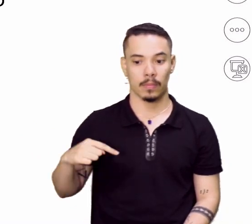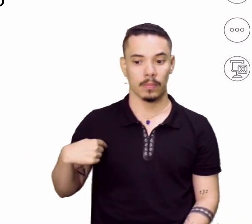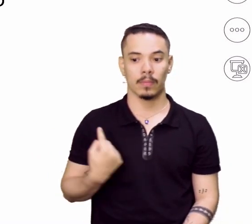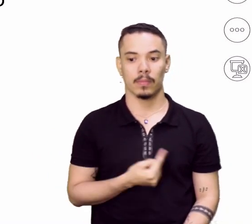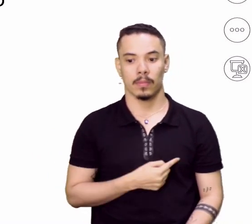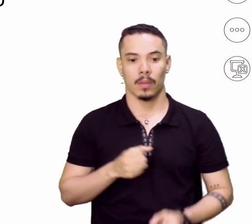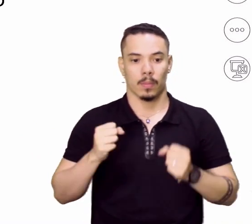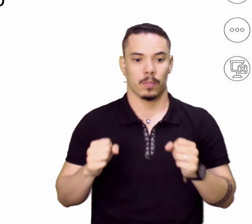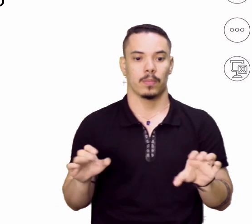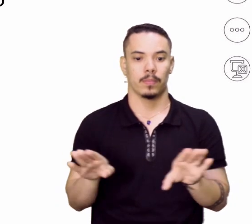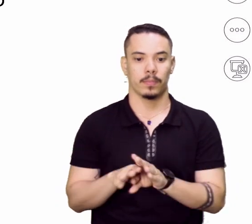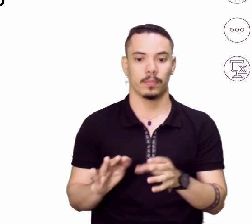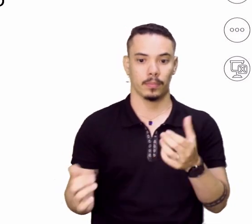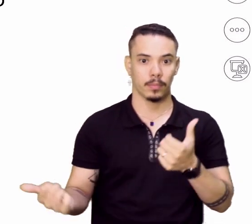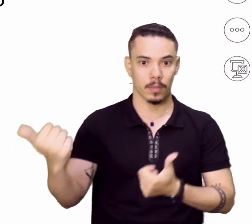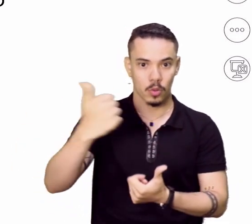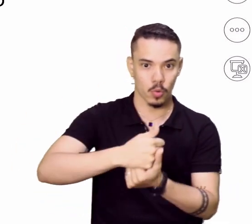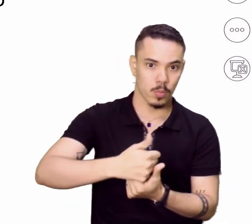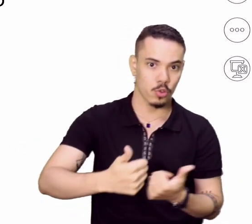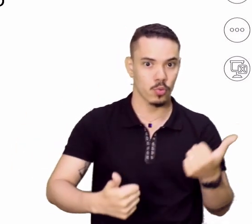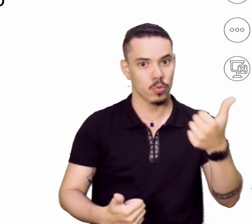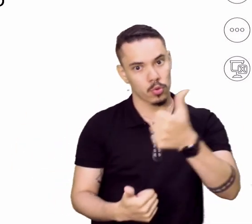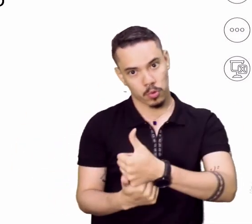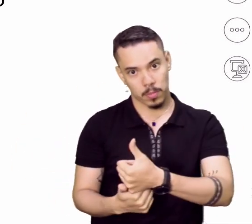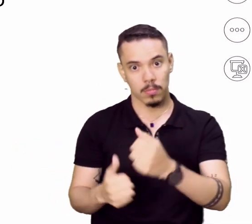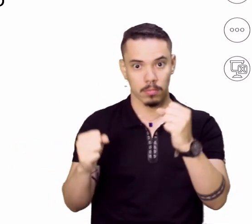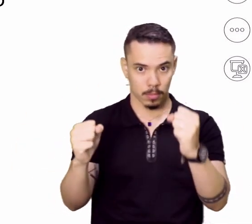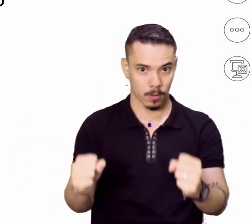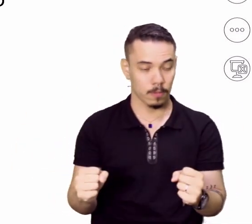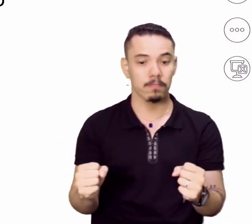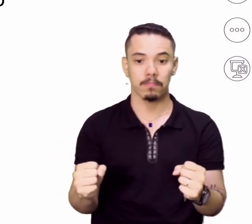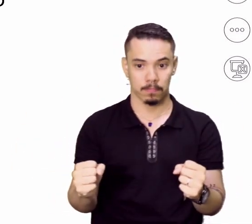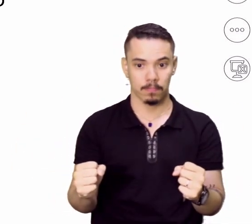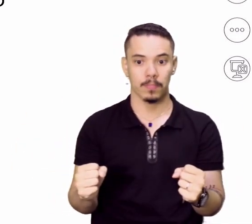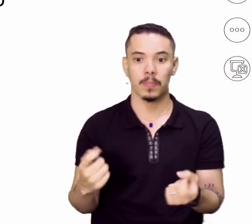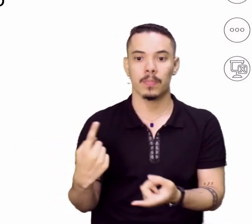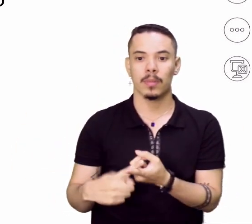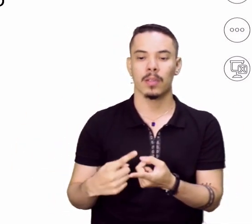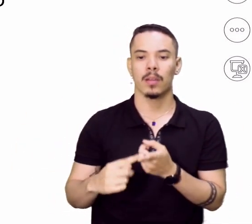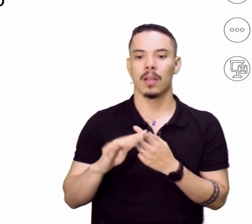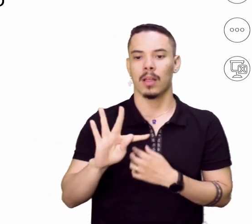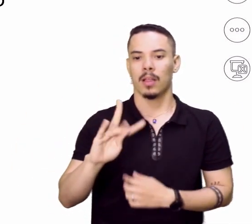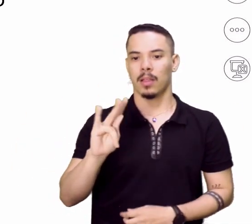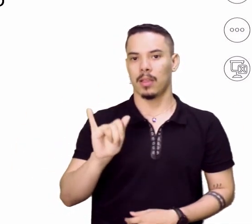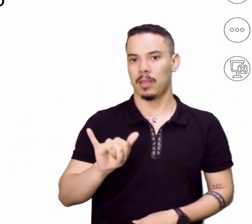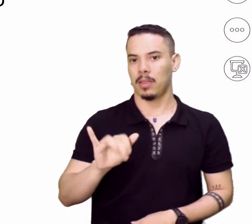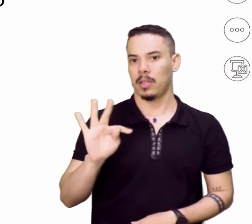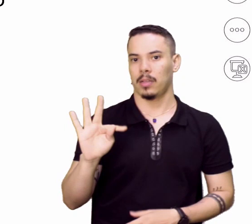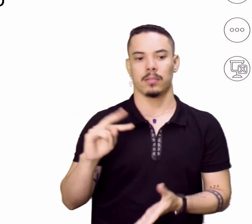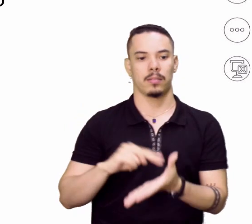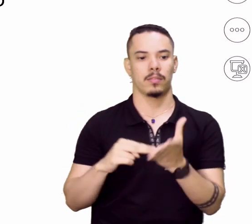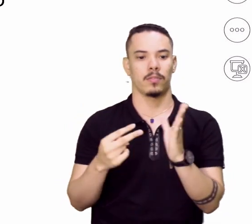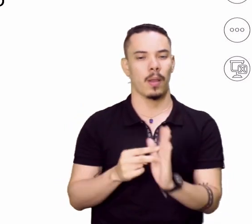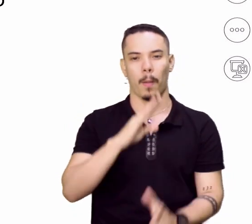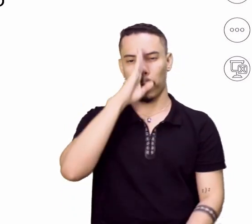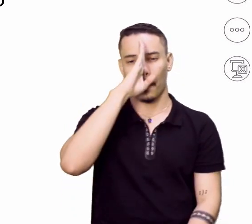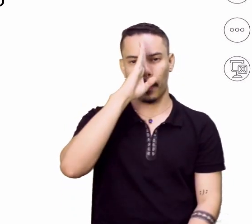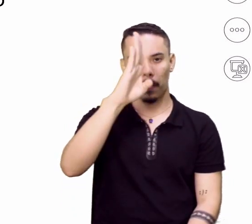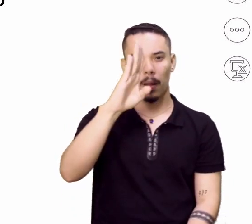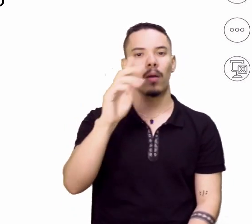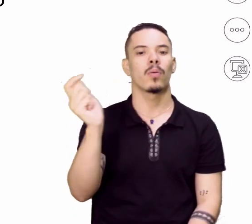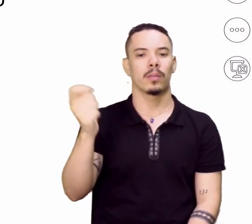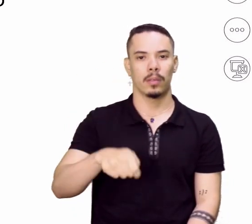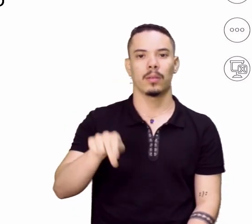a substituição de um para o outro, porque esse that, ele é coringa. Então, ele é muito utilizado em